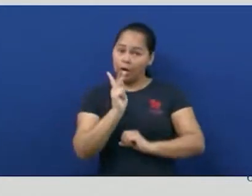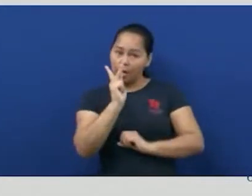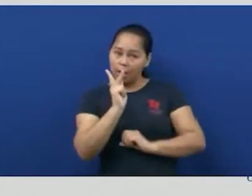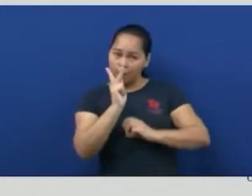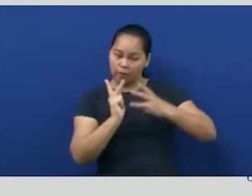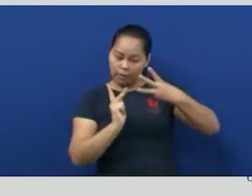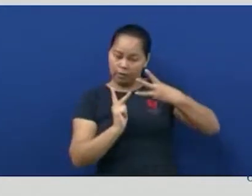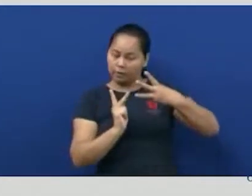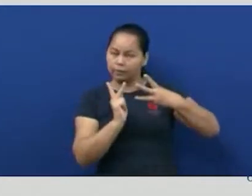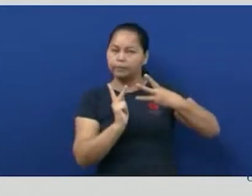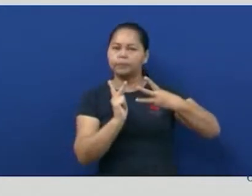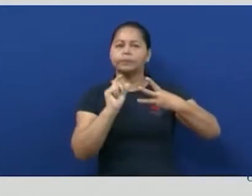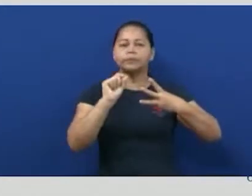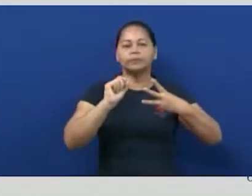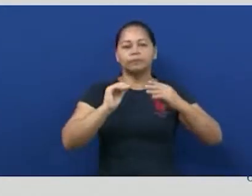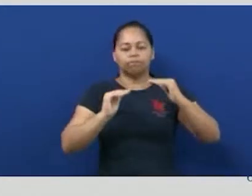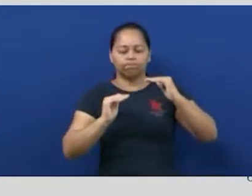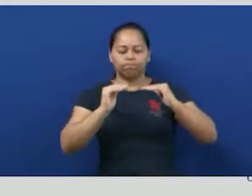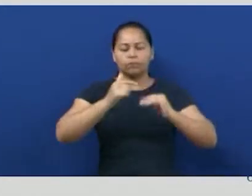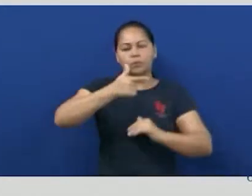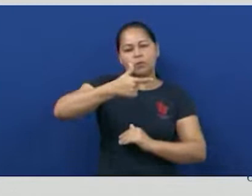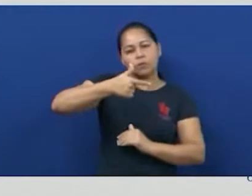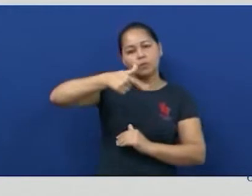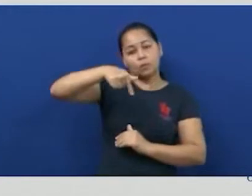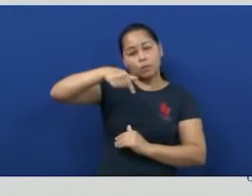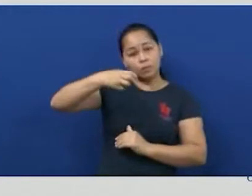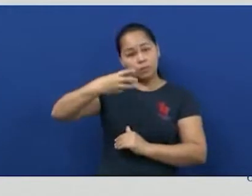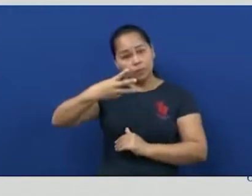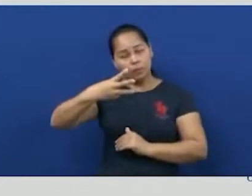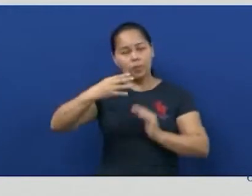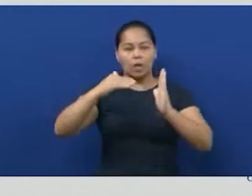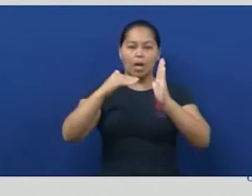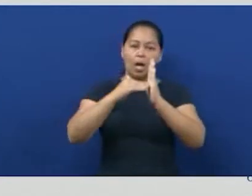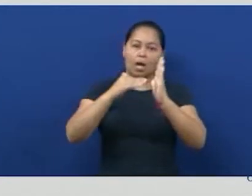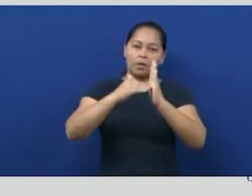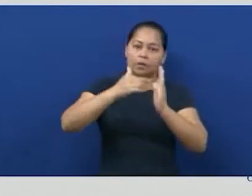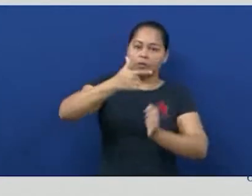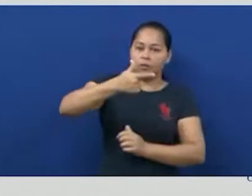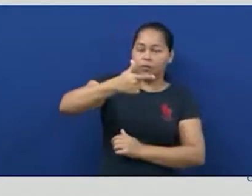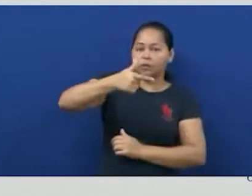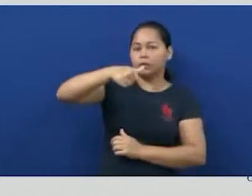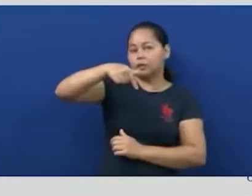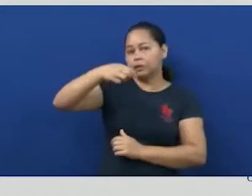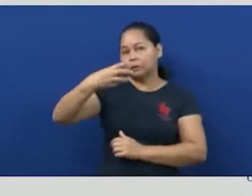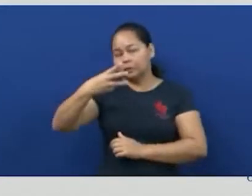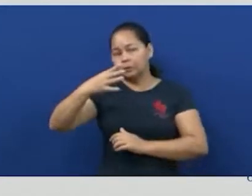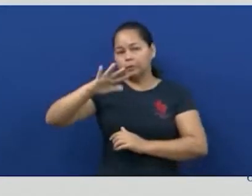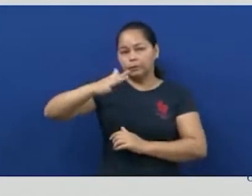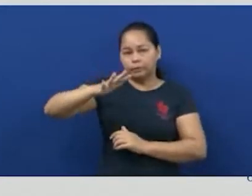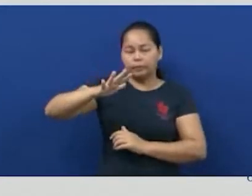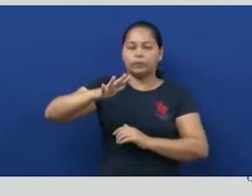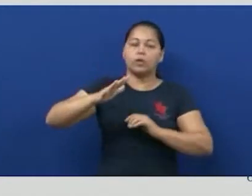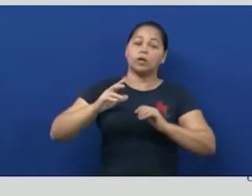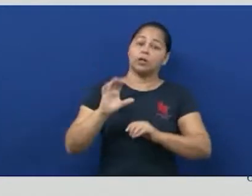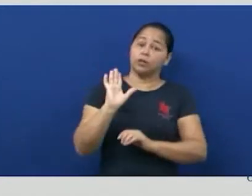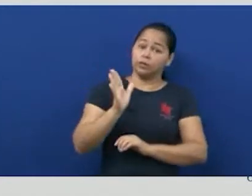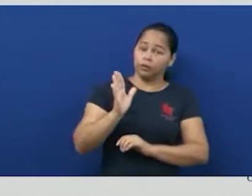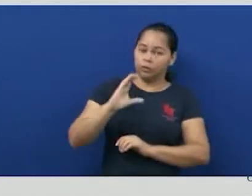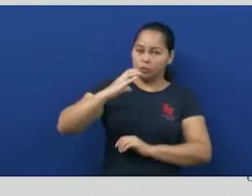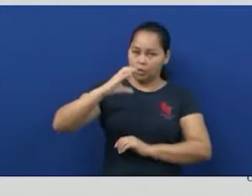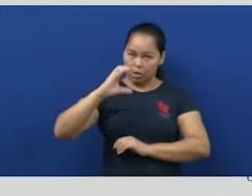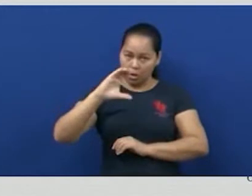essa graduação ele vai de 273 a 373. Na escala